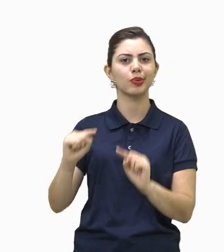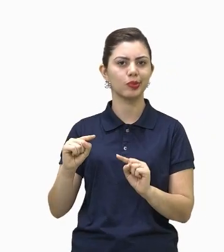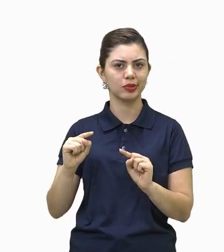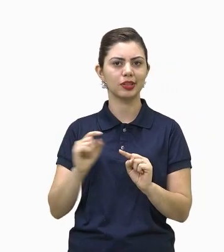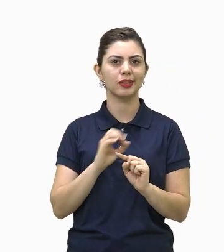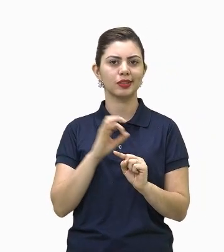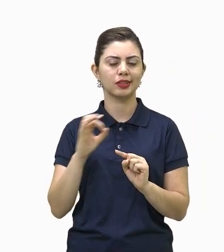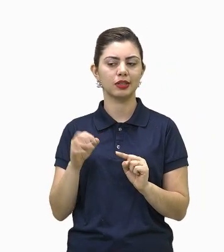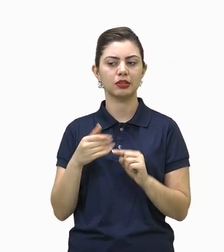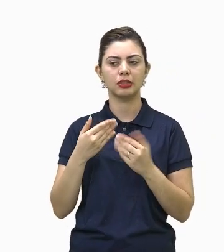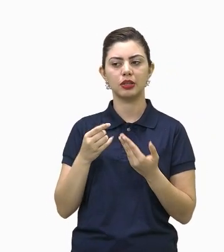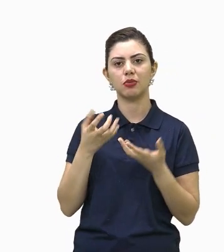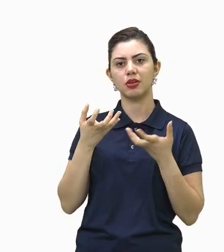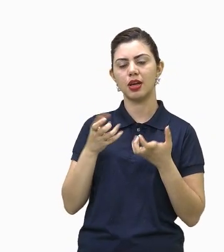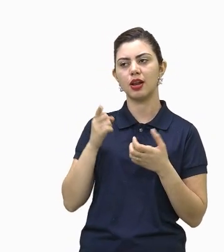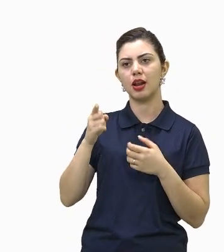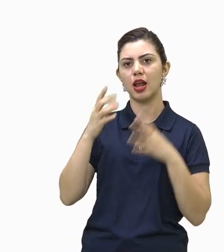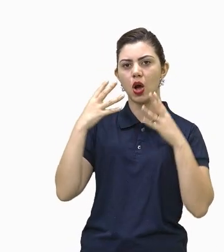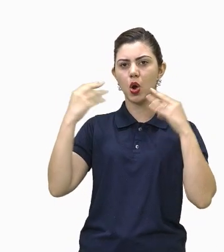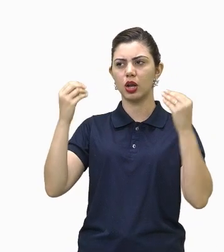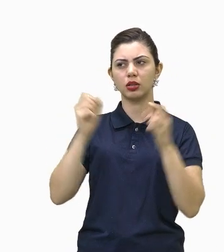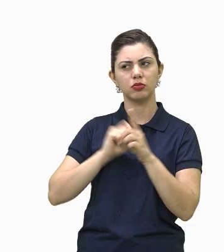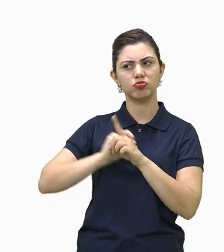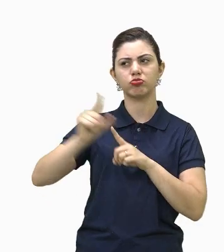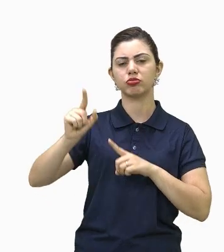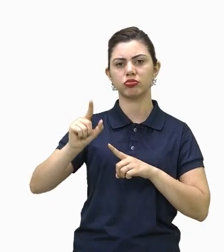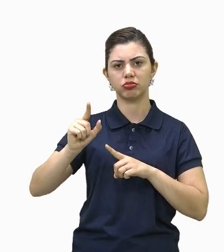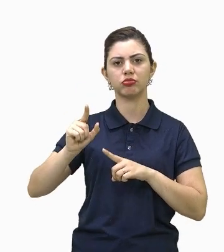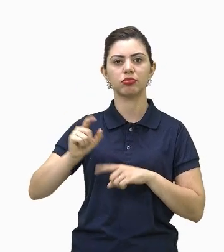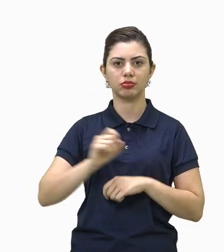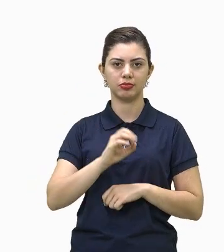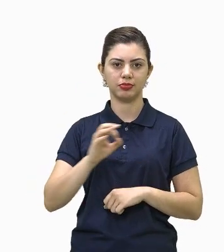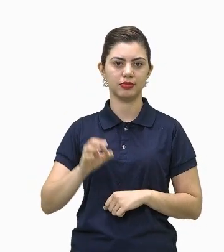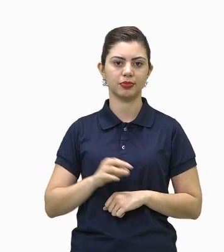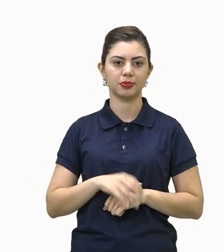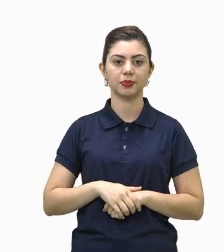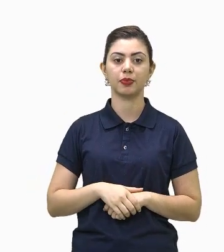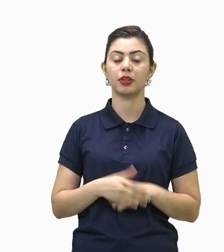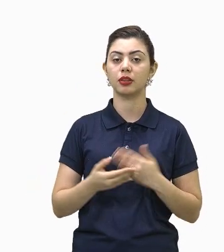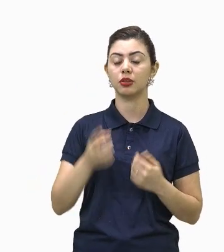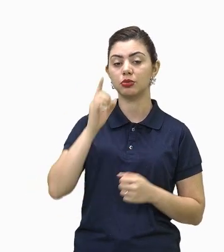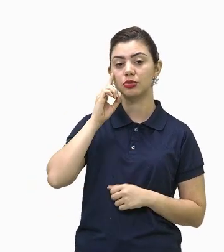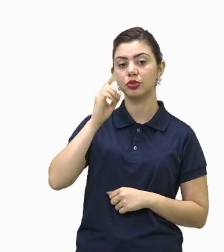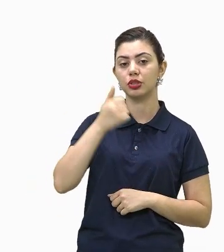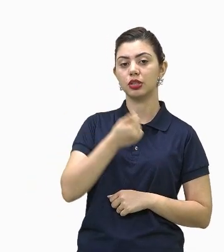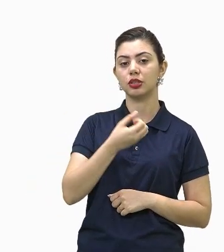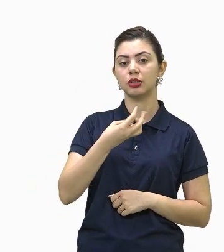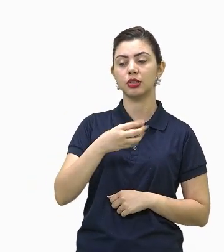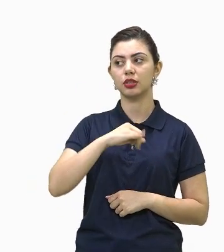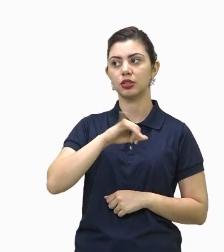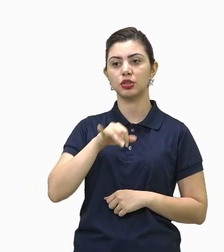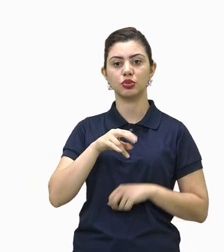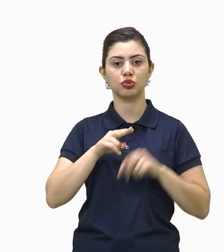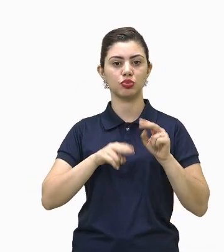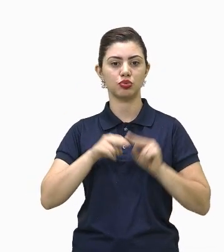essa expulsão então aí dos holandeses, tá certo? Em 13 de junho de